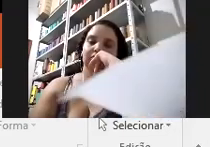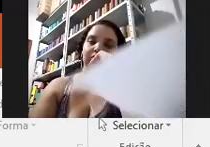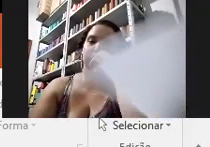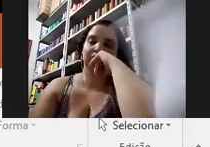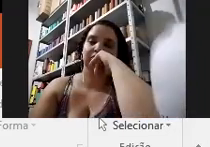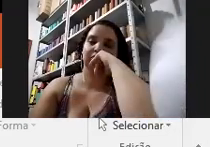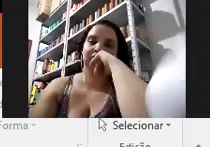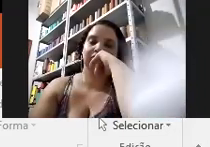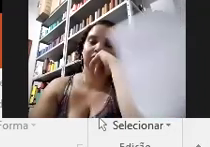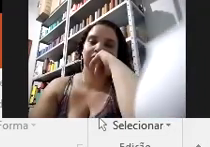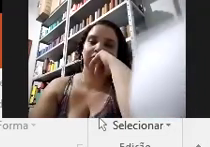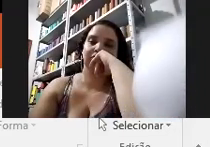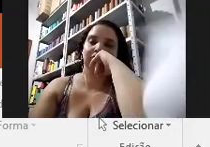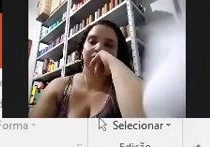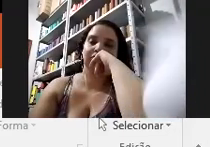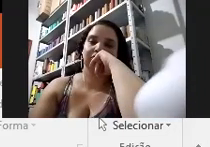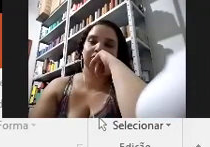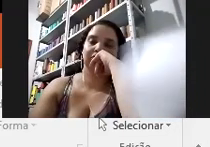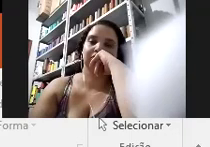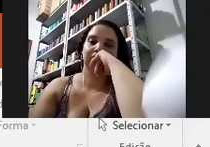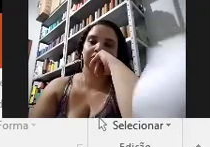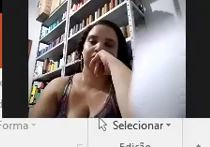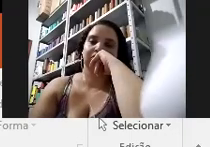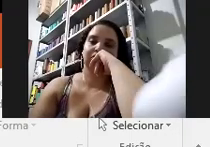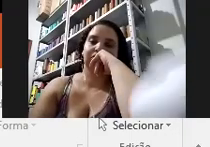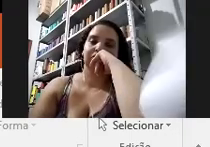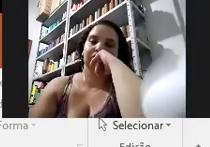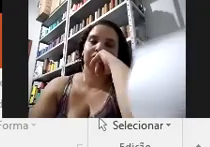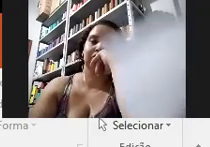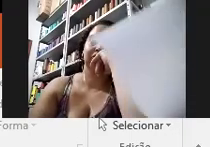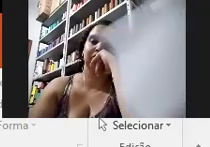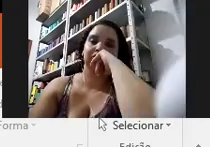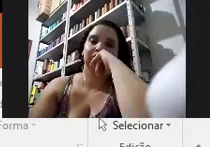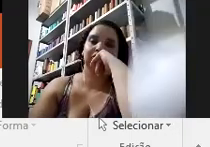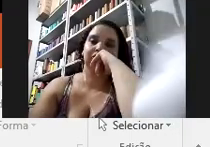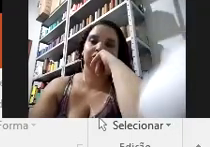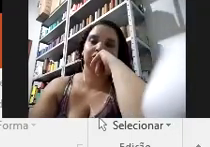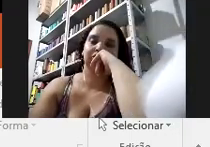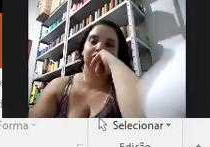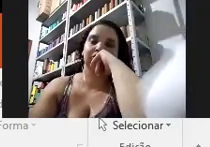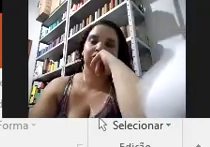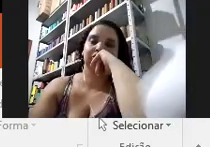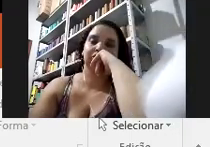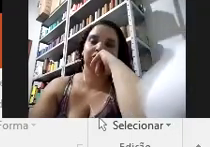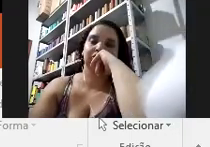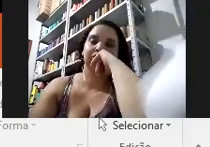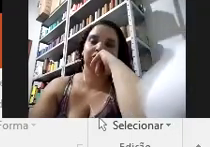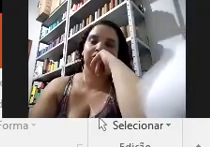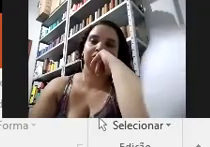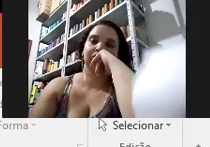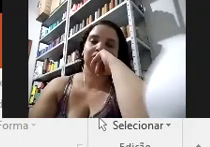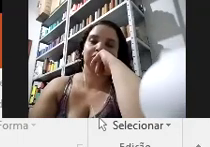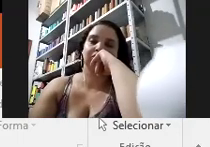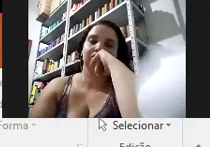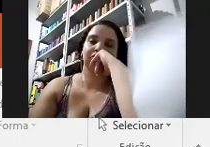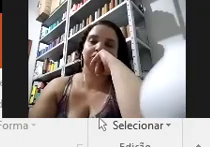mais próximo à cama. Depois que eu puxei ela pelo quadril, que eu arrastei essa pessoa, primeiro eu tenho que deixar